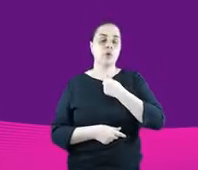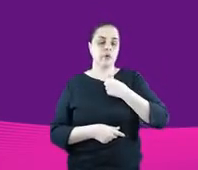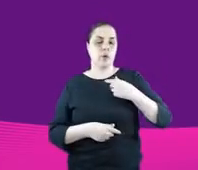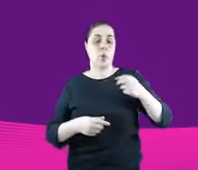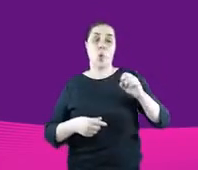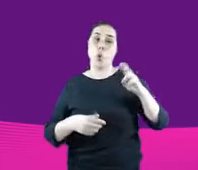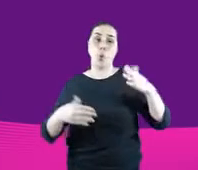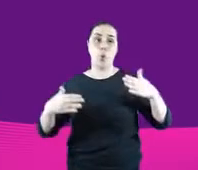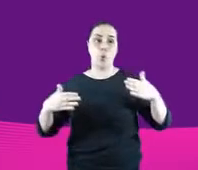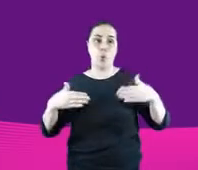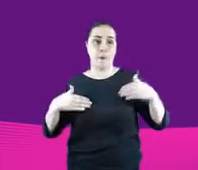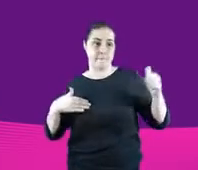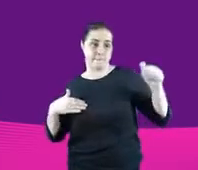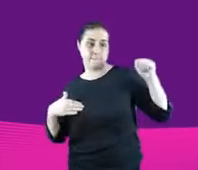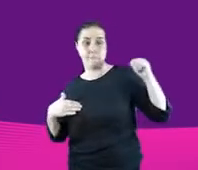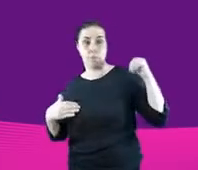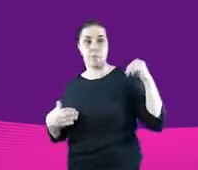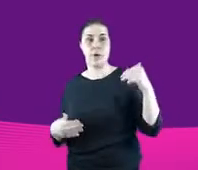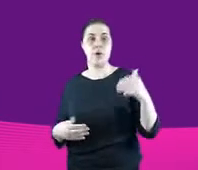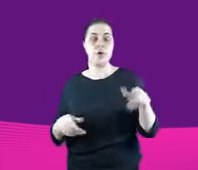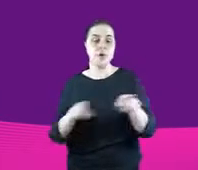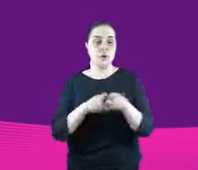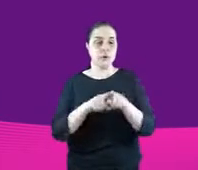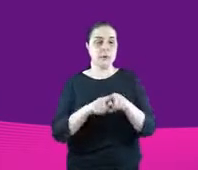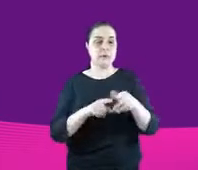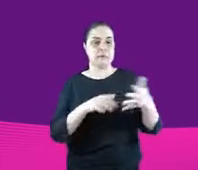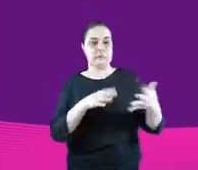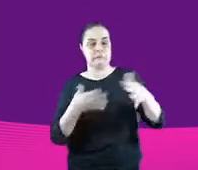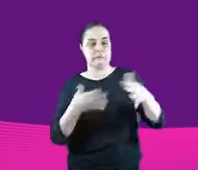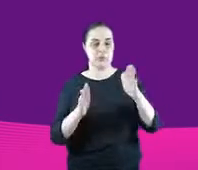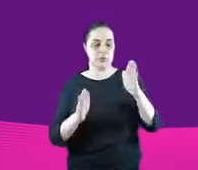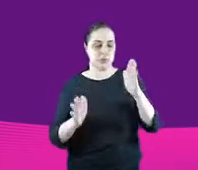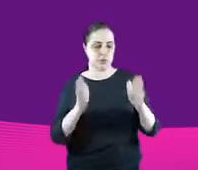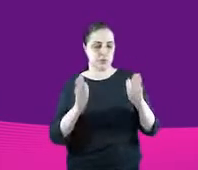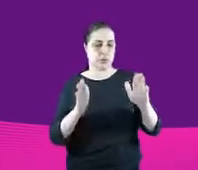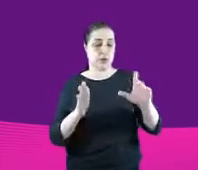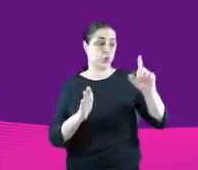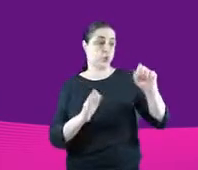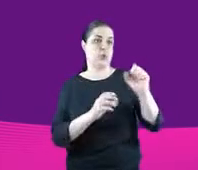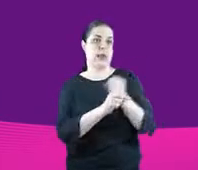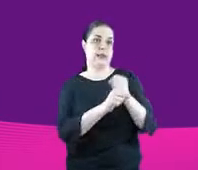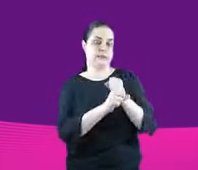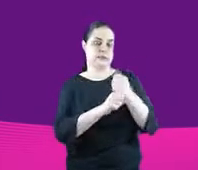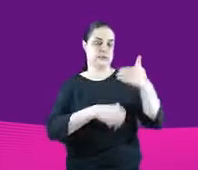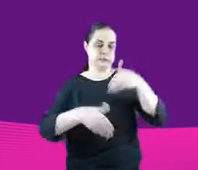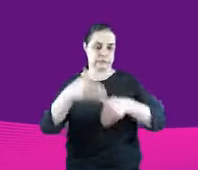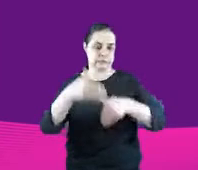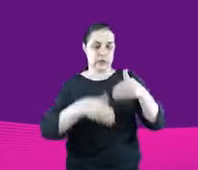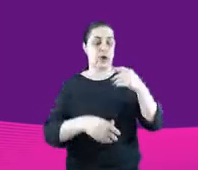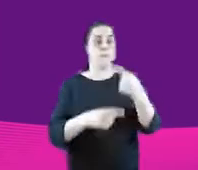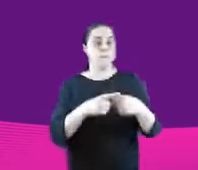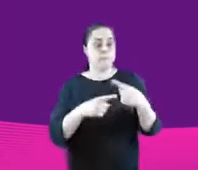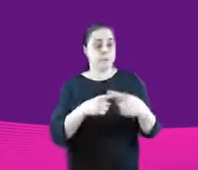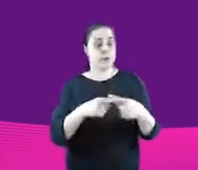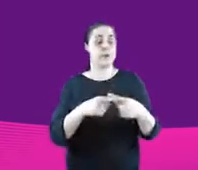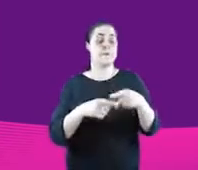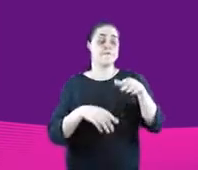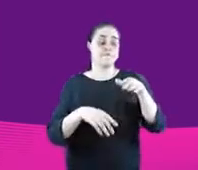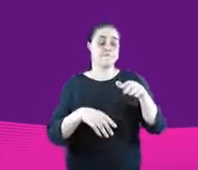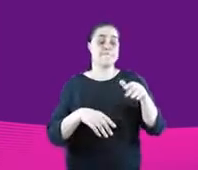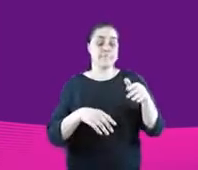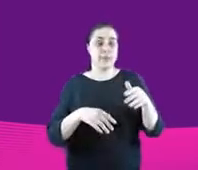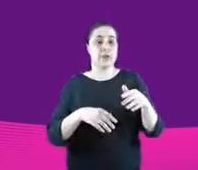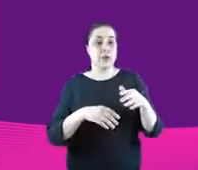com uma latência de em torno de 10 anos, tá? E está associado a uma dose acumulativa, a um campo, e